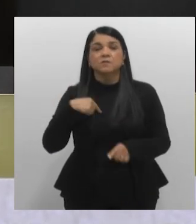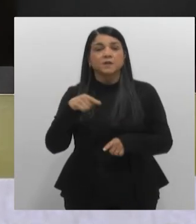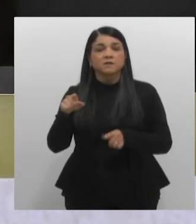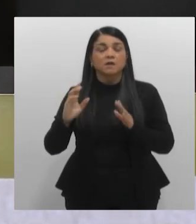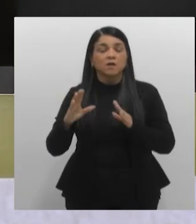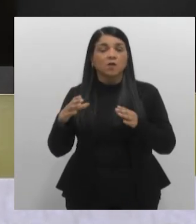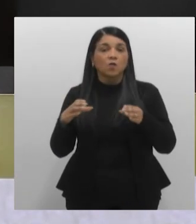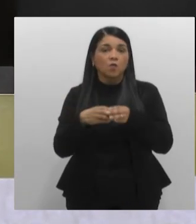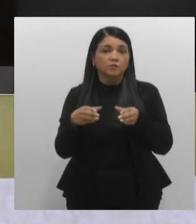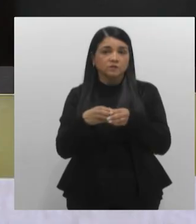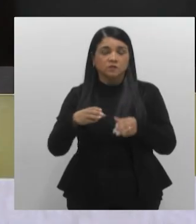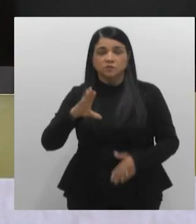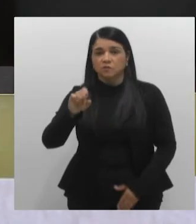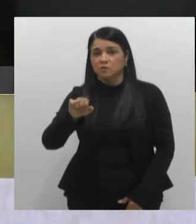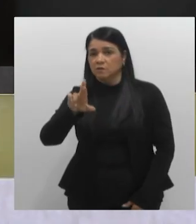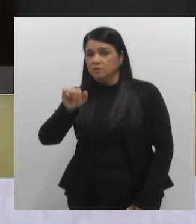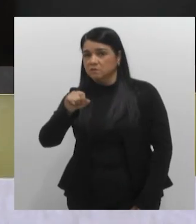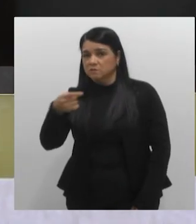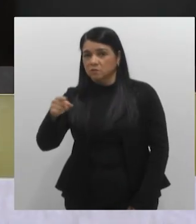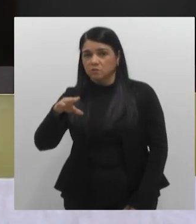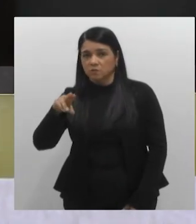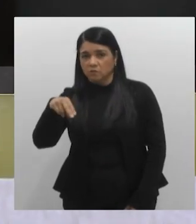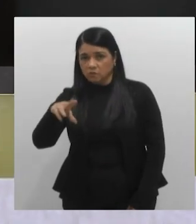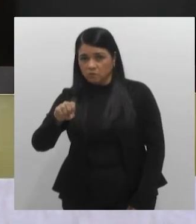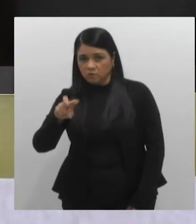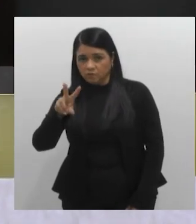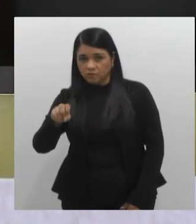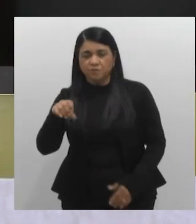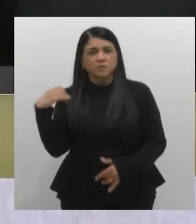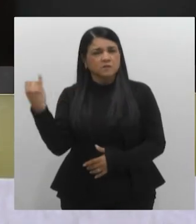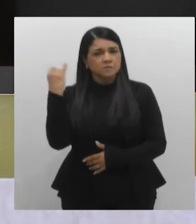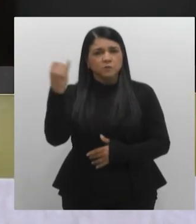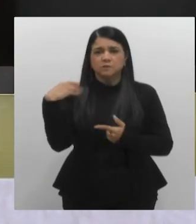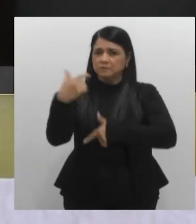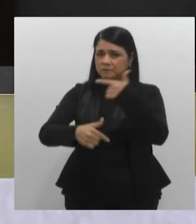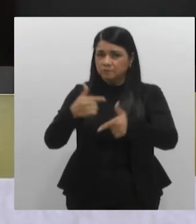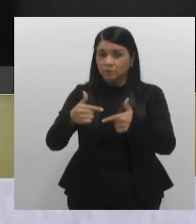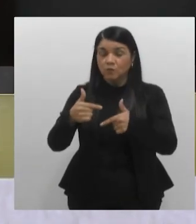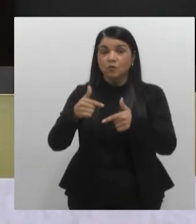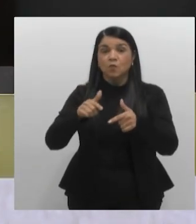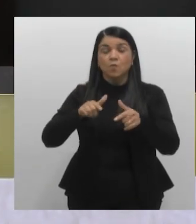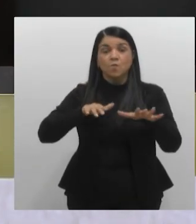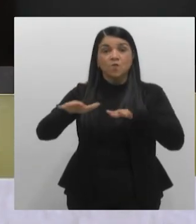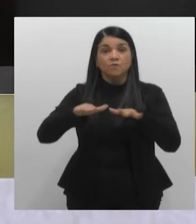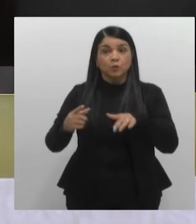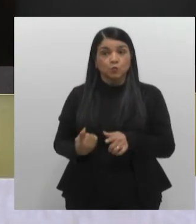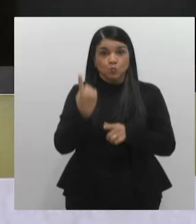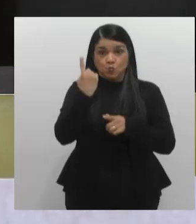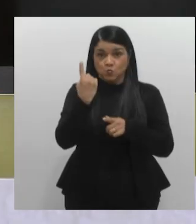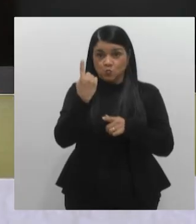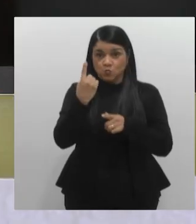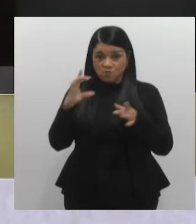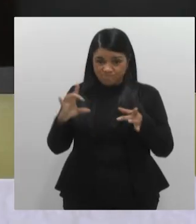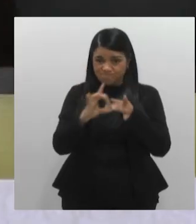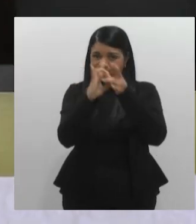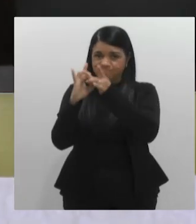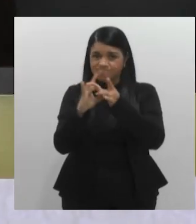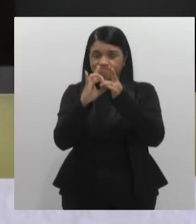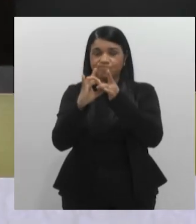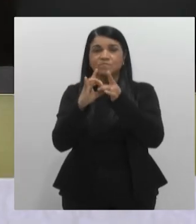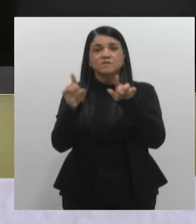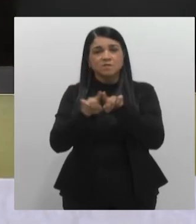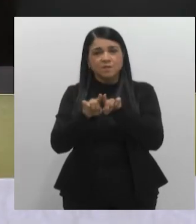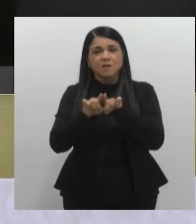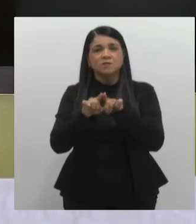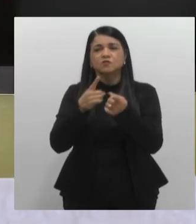feito um trabalho também muito importante também com o movimento Somos Um, né? A favor também do ecumenismo,